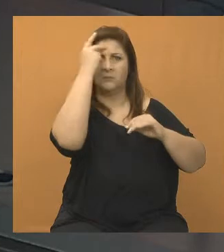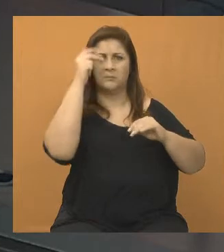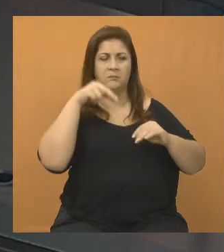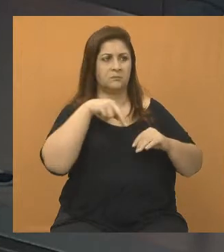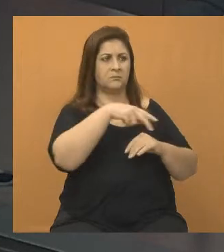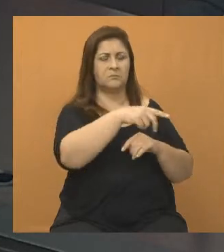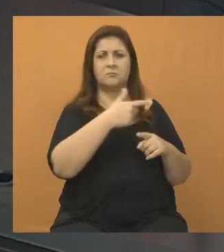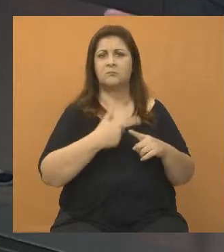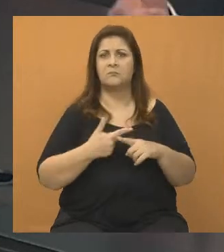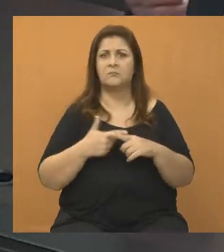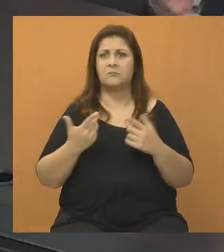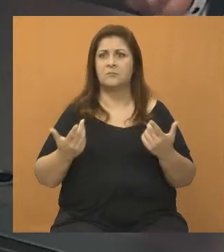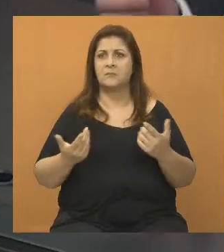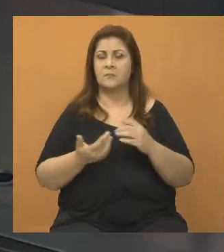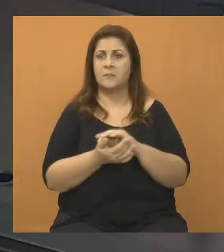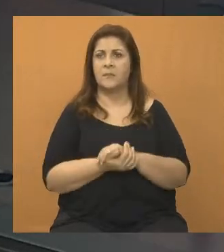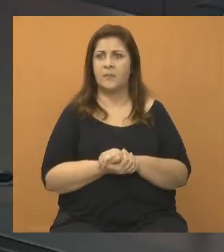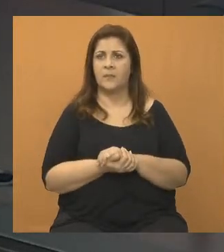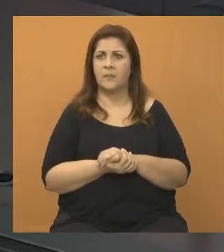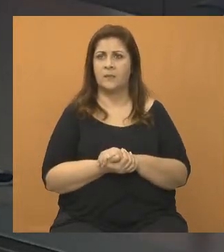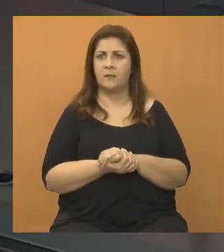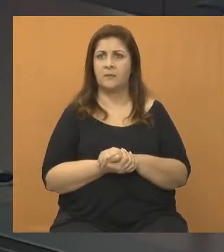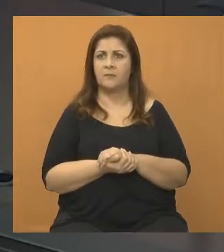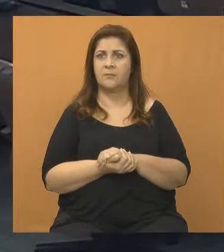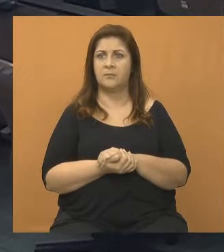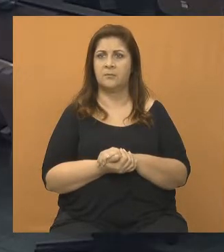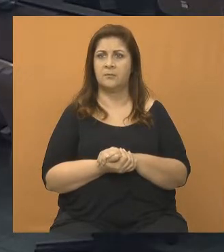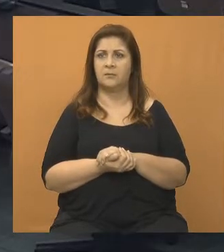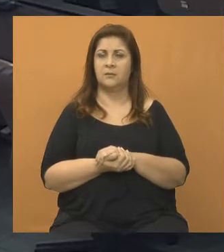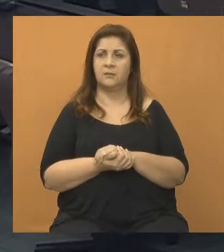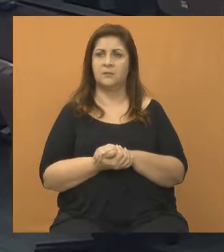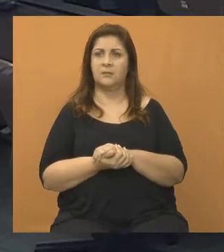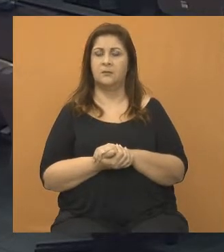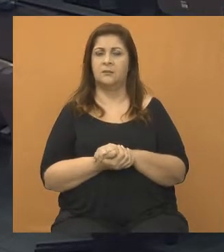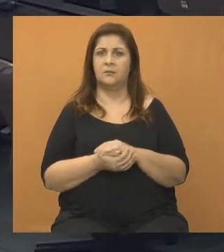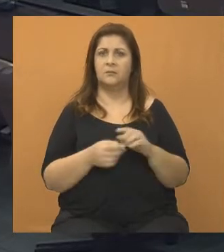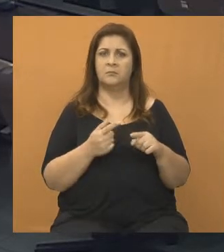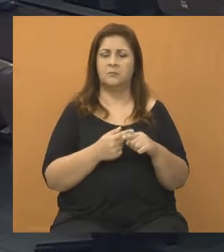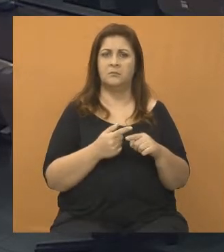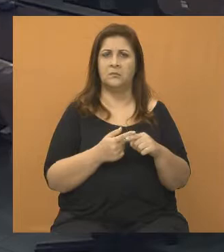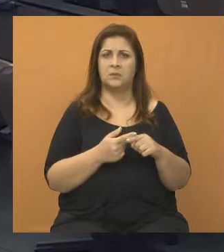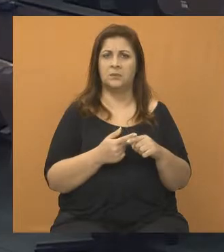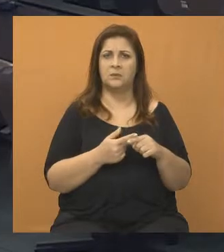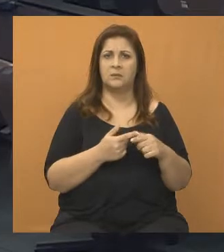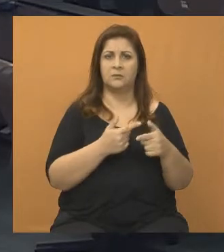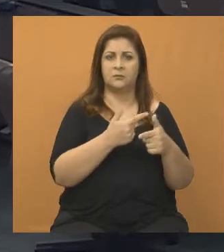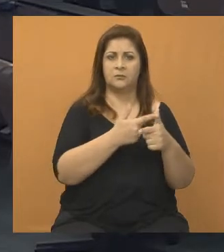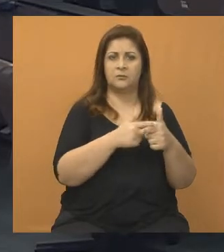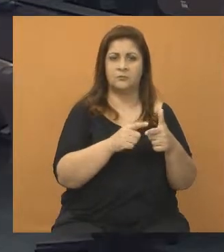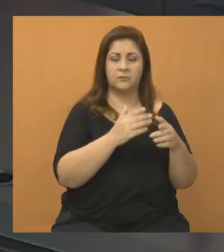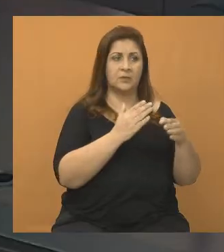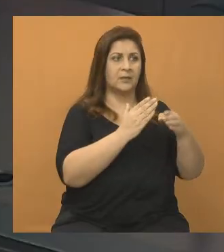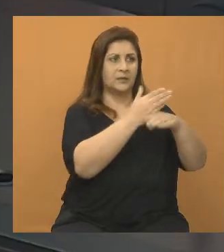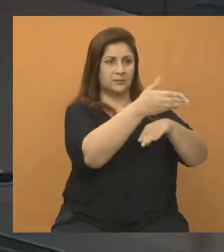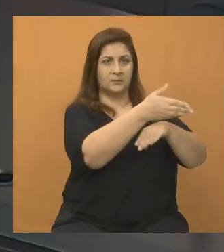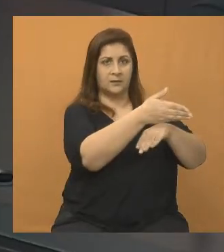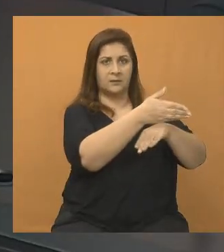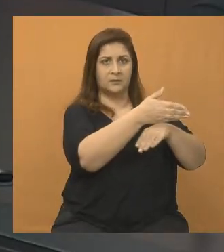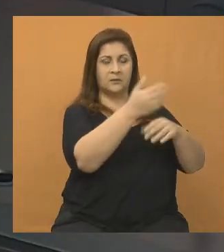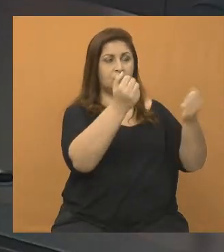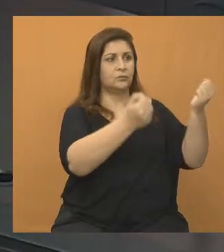explicação, enfim, né? Por que o pessoal está entrando ali pelo estacionamento? Então, o pessoal está dividindo, né, a entrada da Santa Casa,